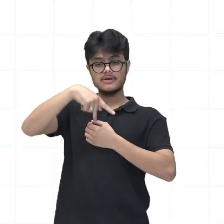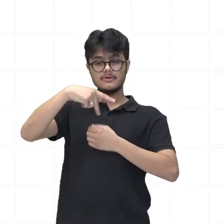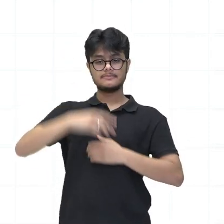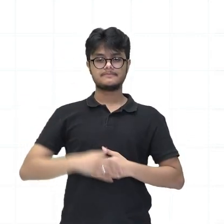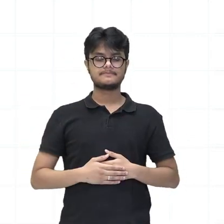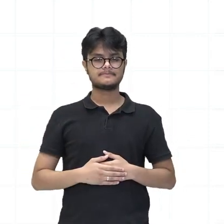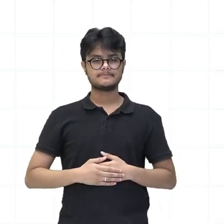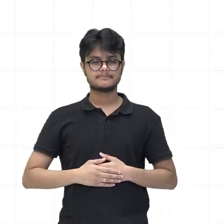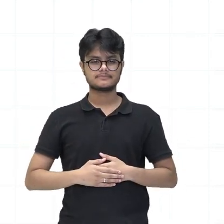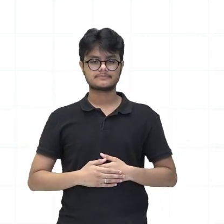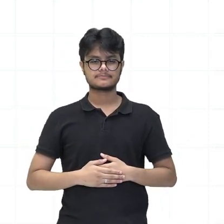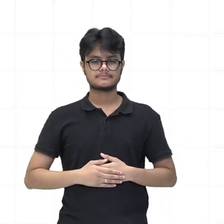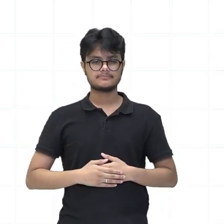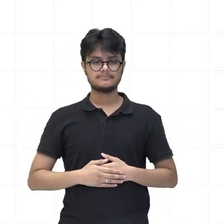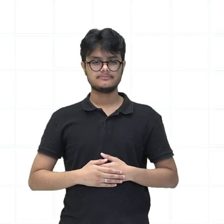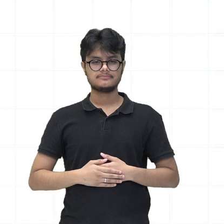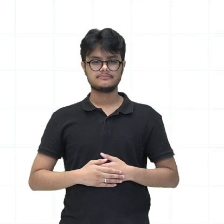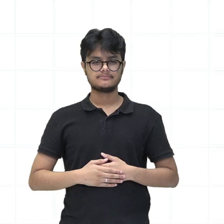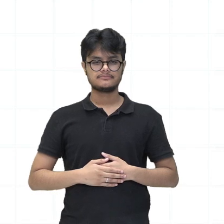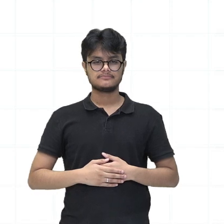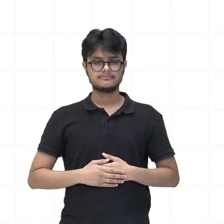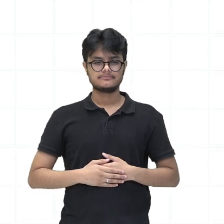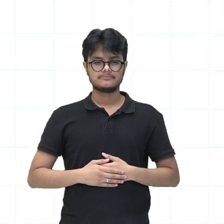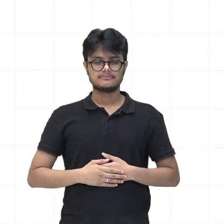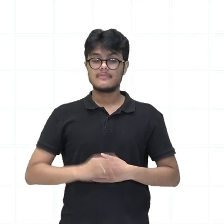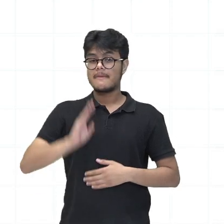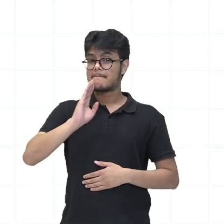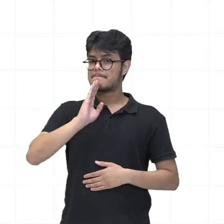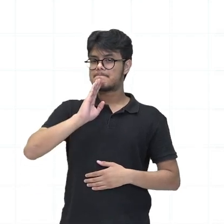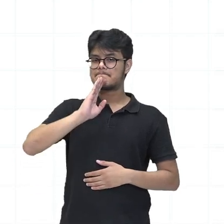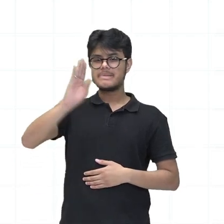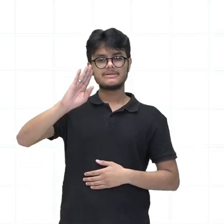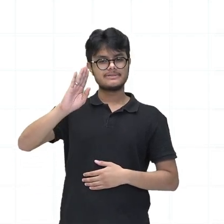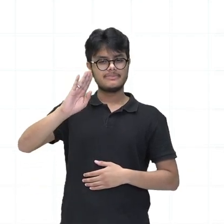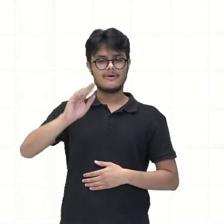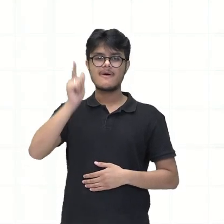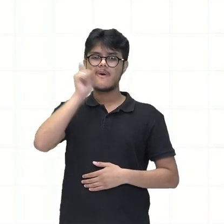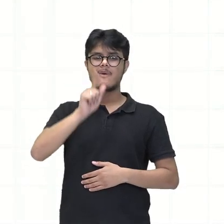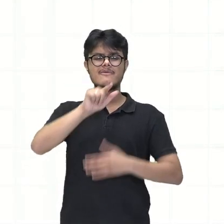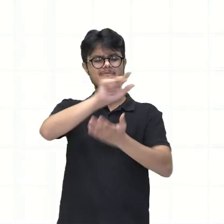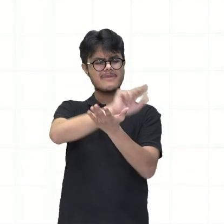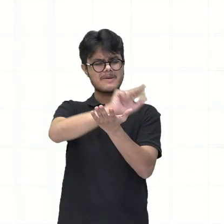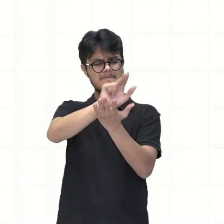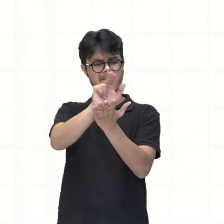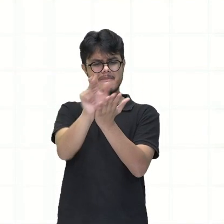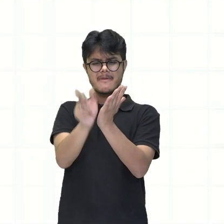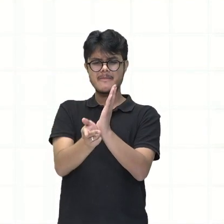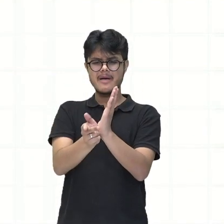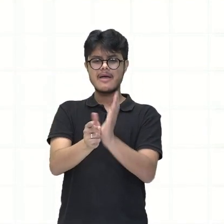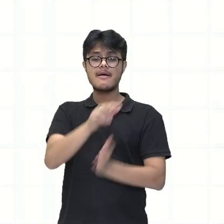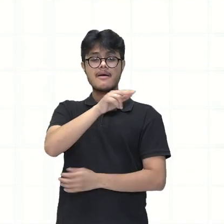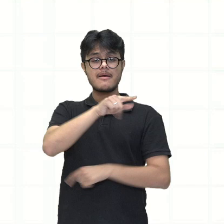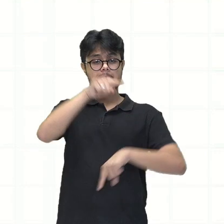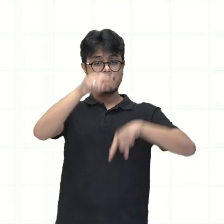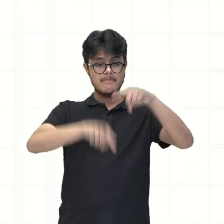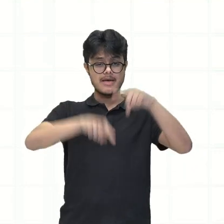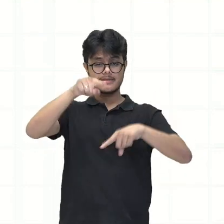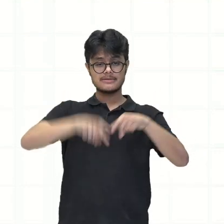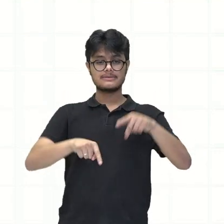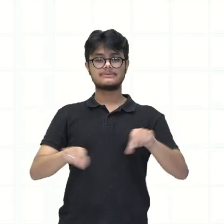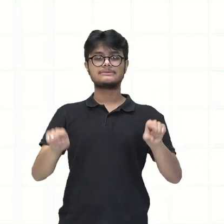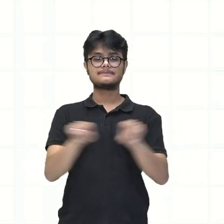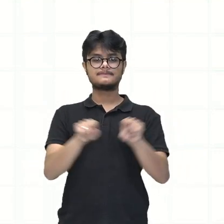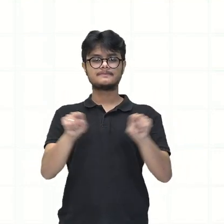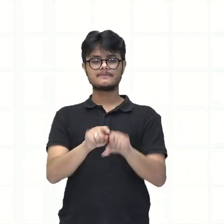né? Que o petróleo é matéria-prima para a produção de uma variedade desses produtos, né? Incluindo